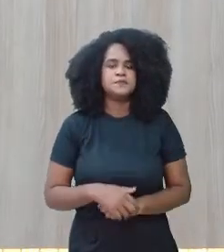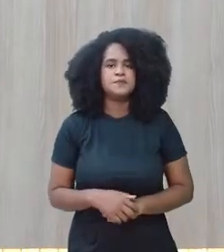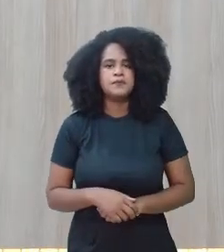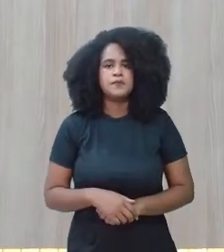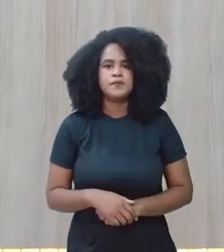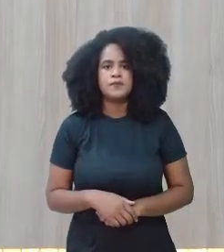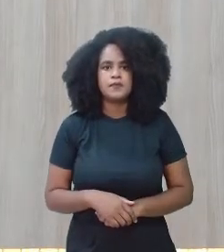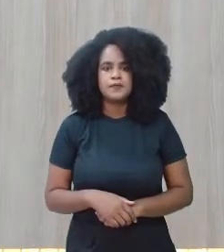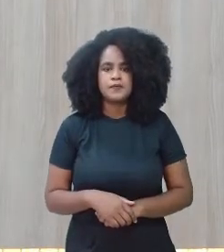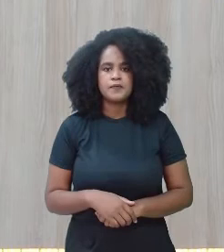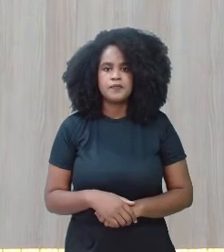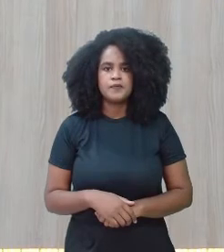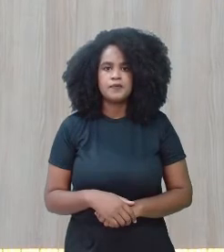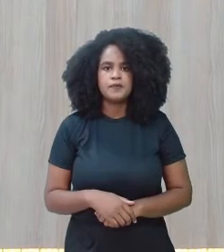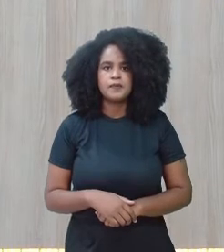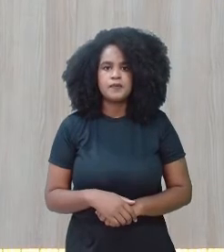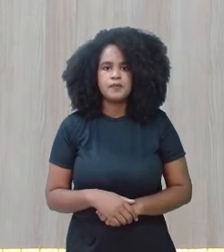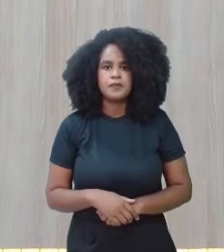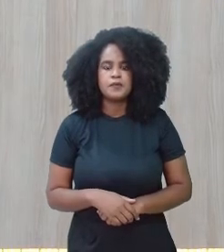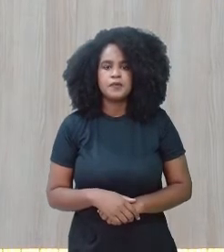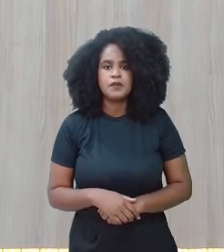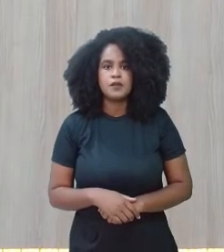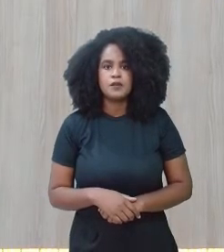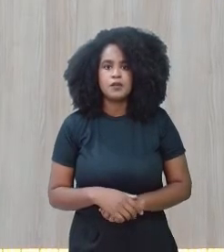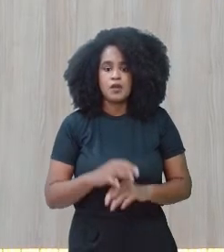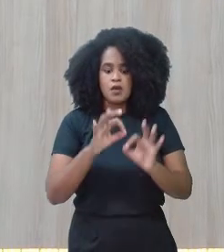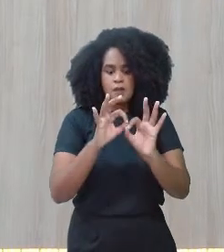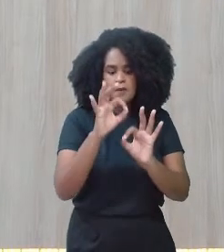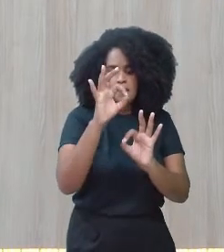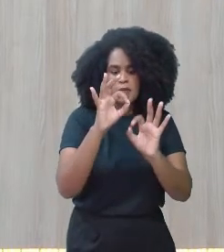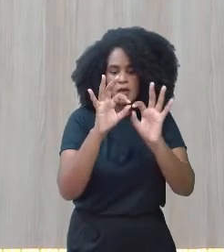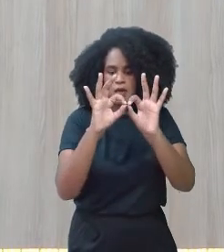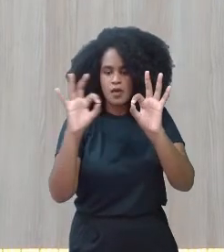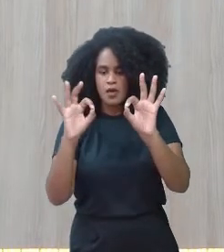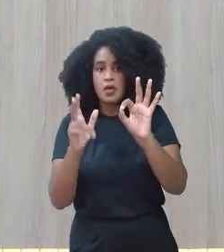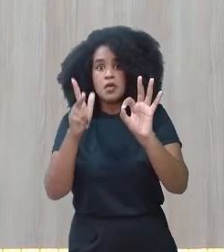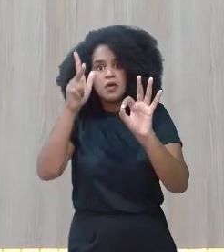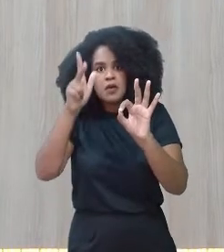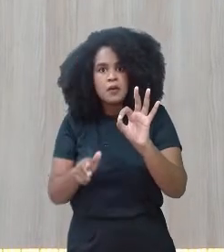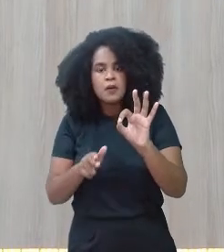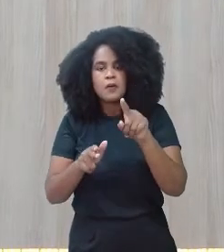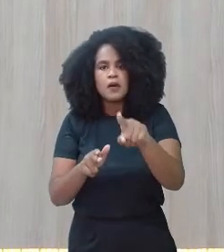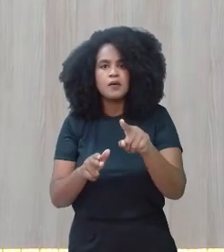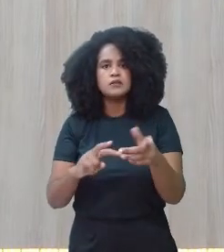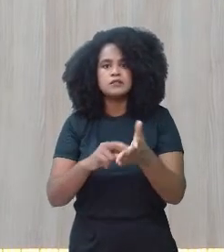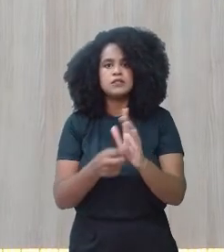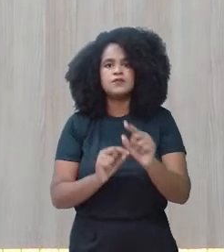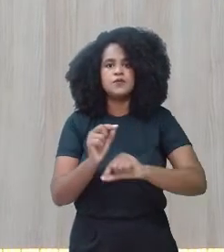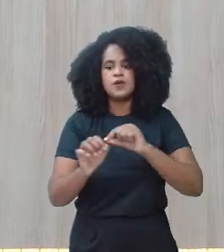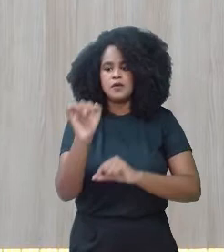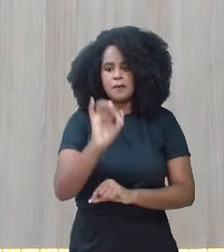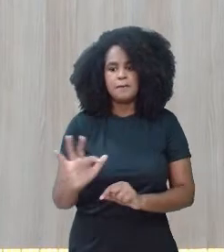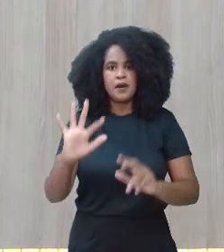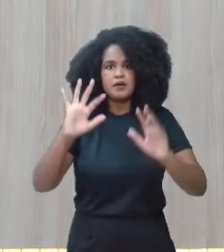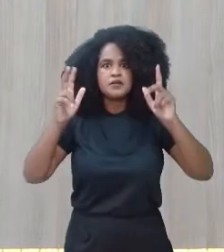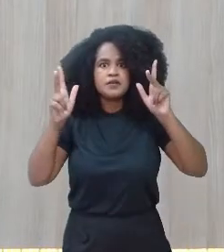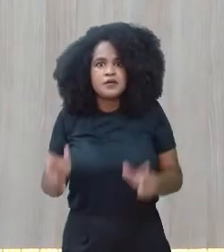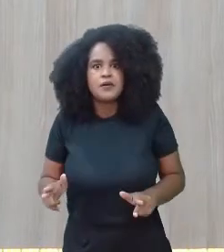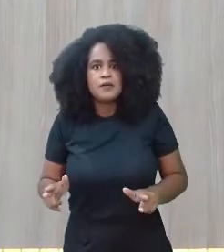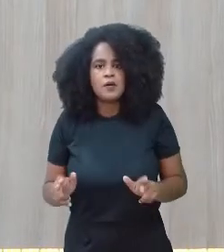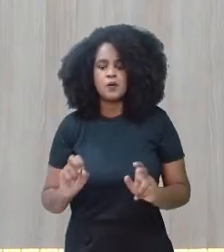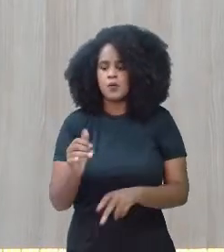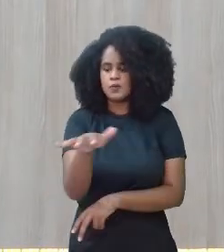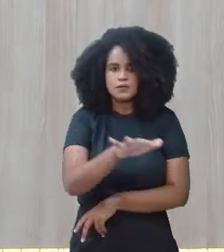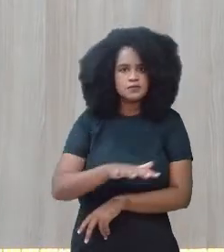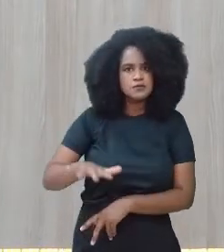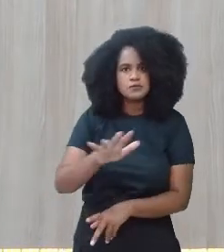Não necessariamente ter o mesmo perímetro vai representar a mesma figura ou representar o mesmo